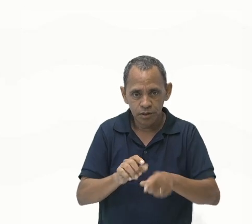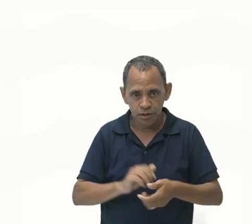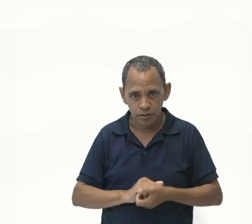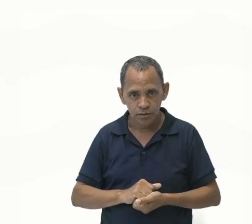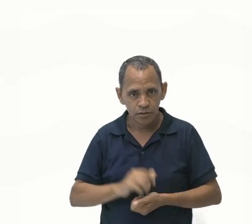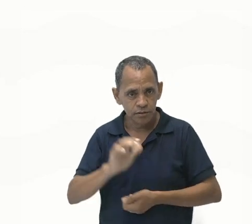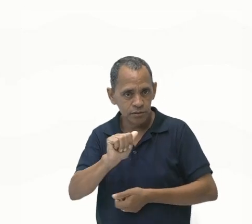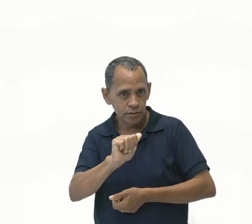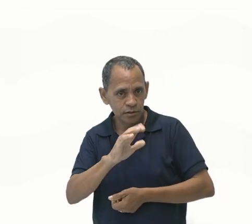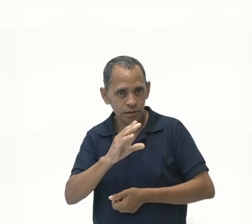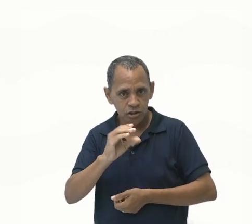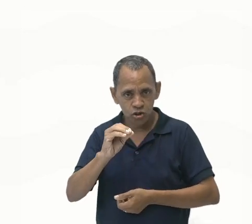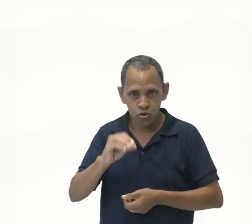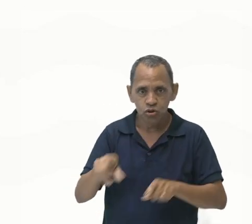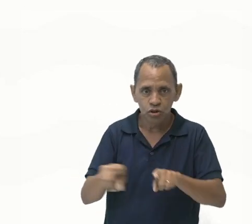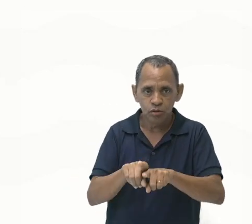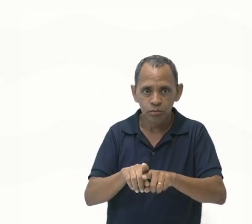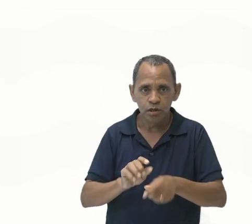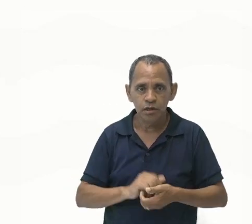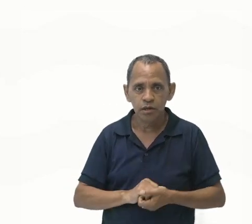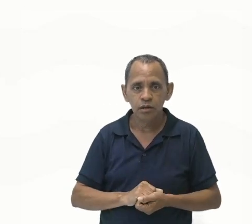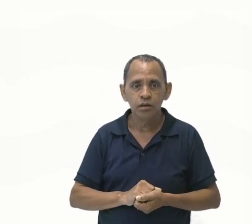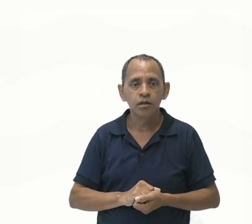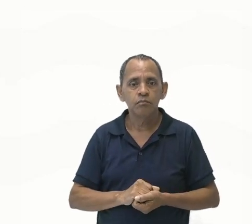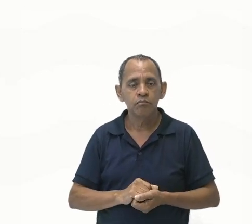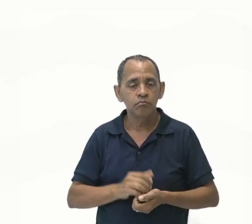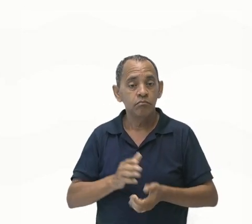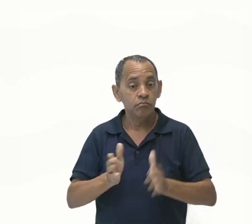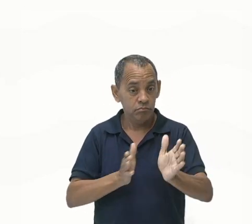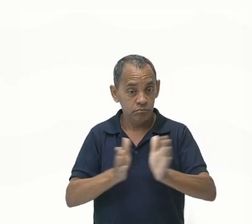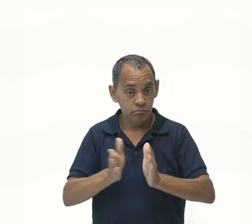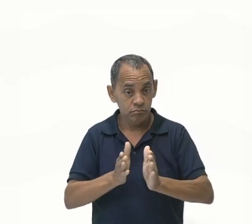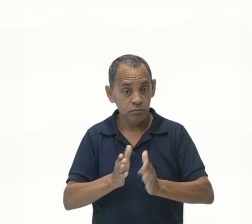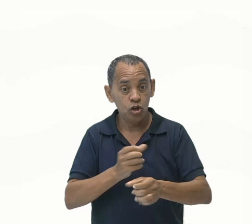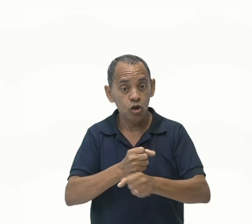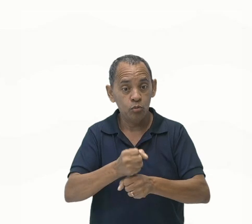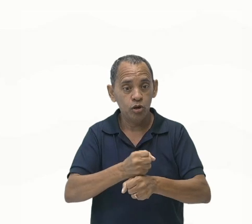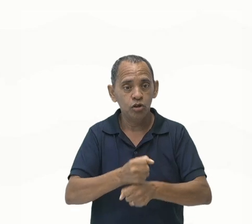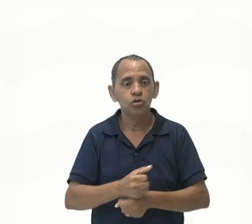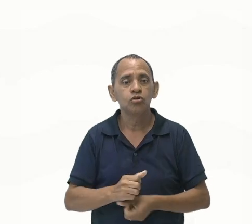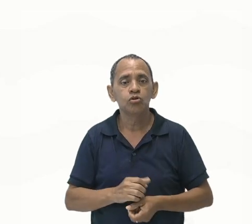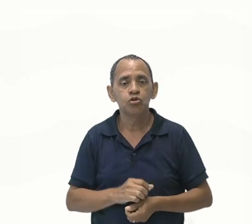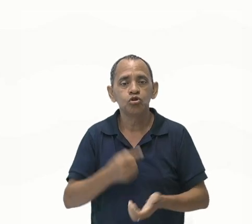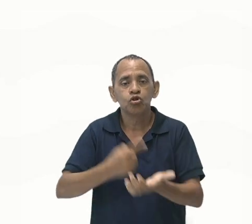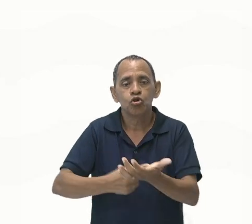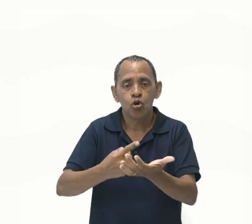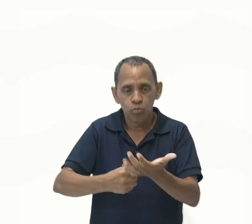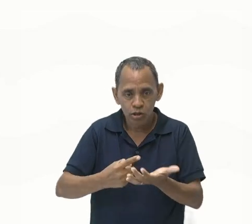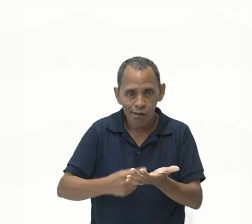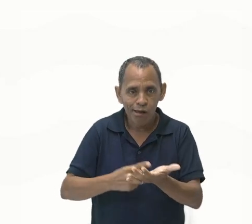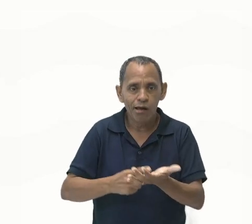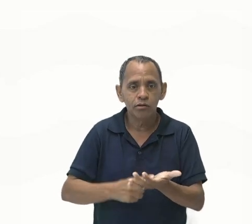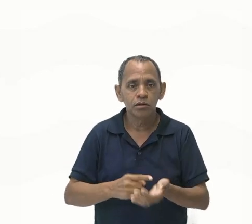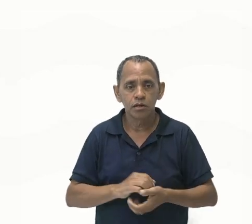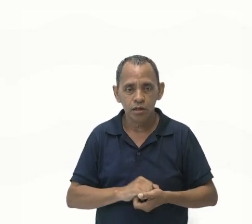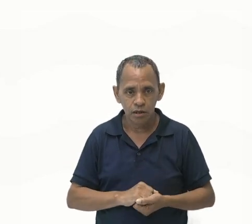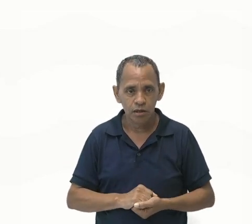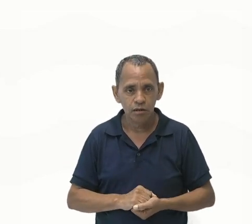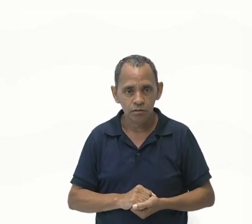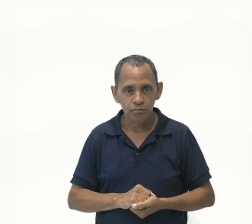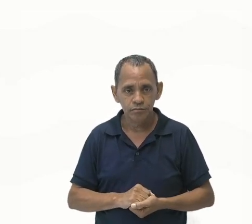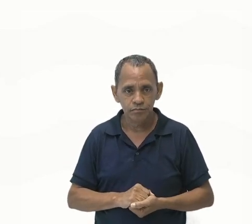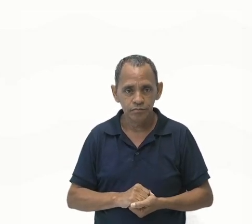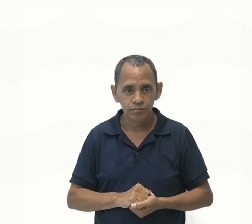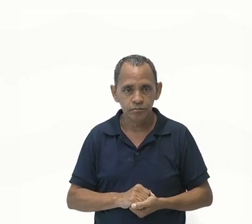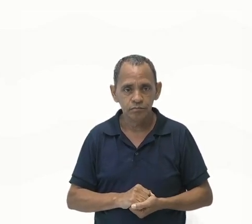europeus. A gente tem também, em 1957, na mesma década, a assinatura de um outro tratado, o